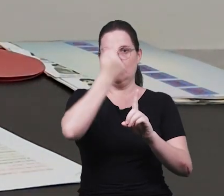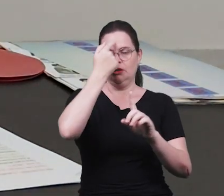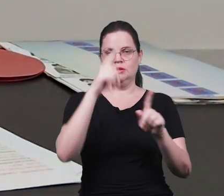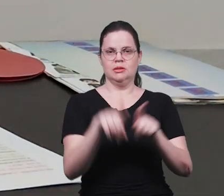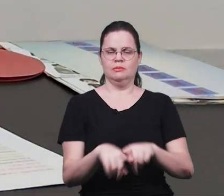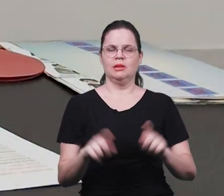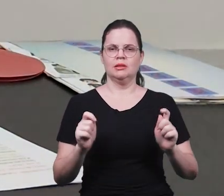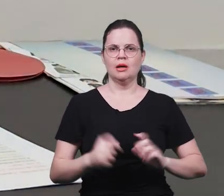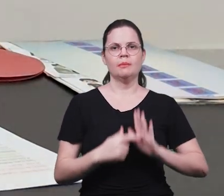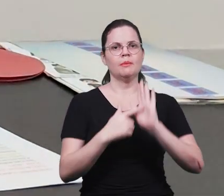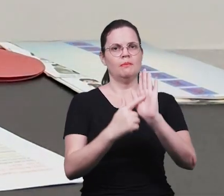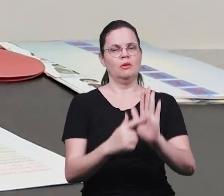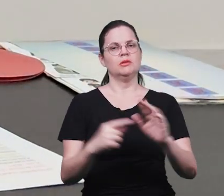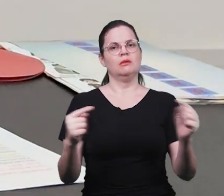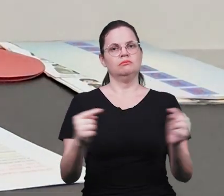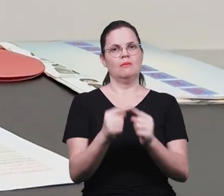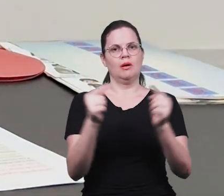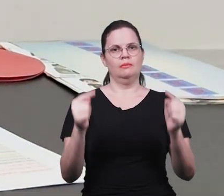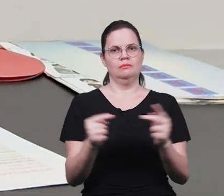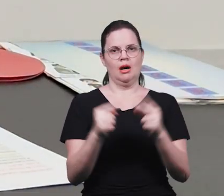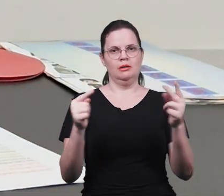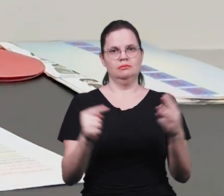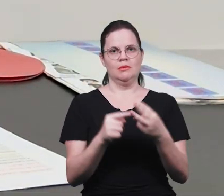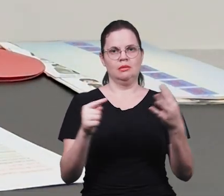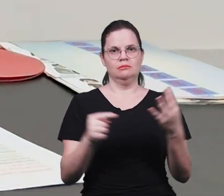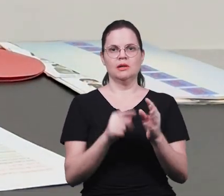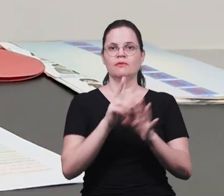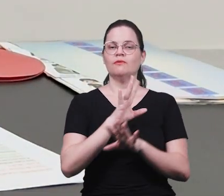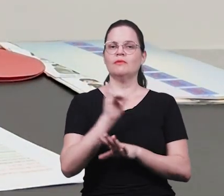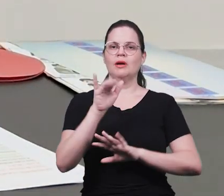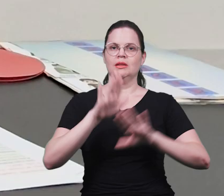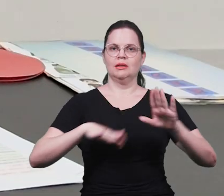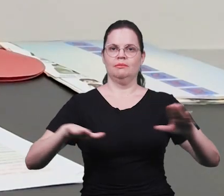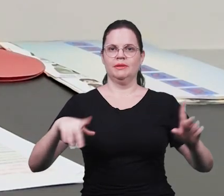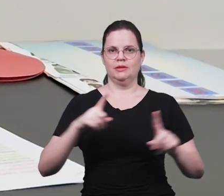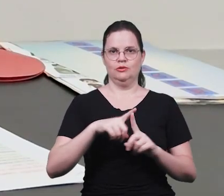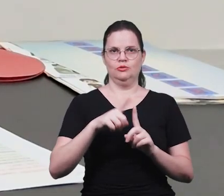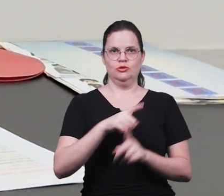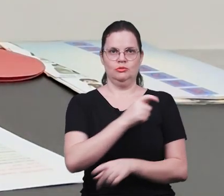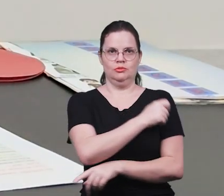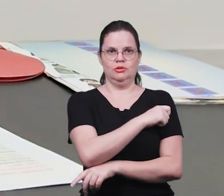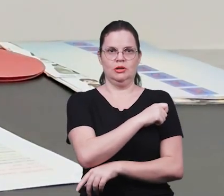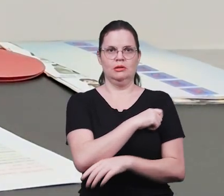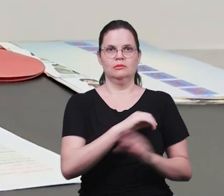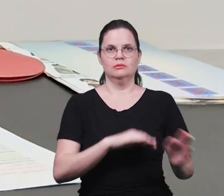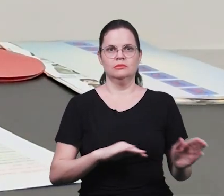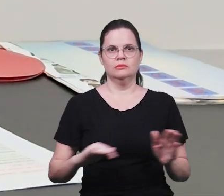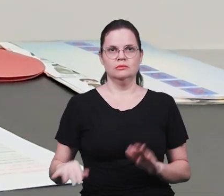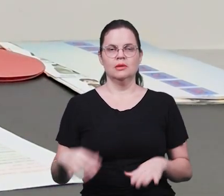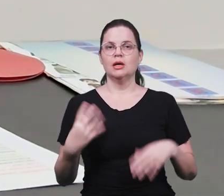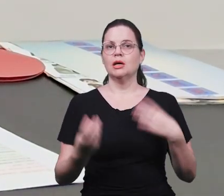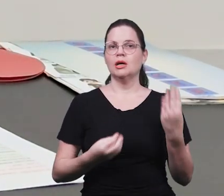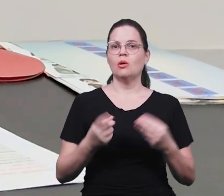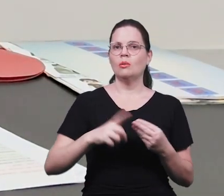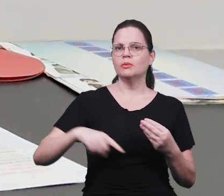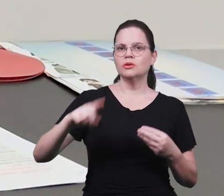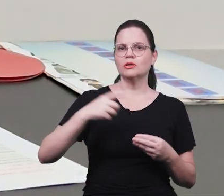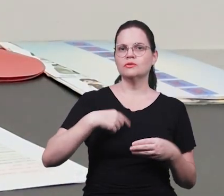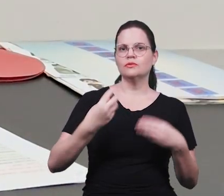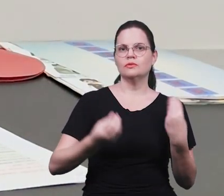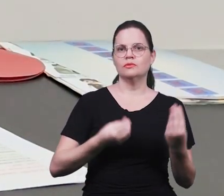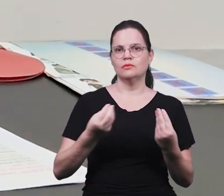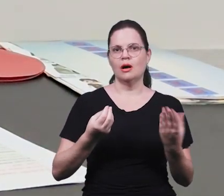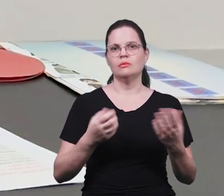almofadinha também. Tudo isso vai depender dos nossos alunos. Mas vamos ver como que a gente falaria, né, com as crianças